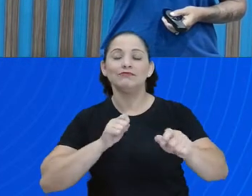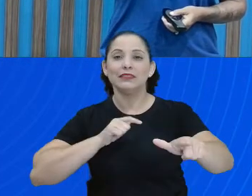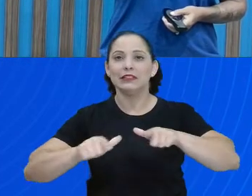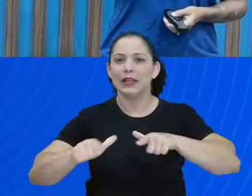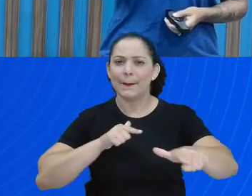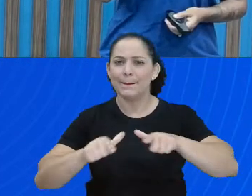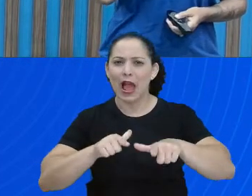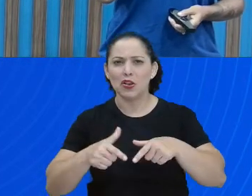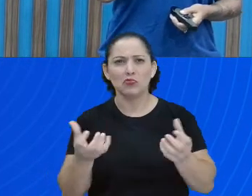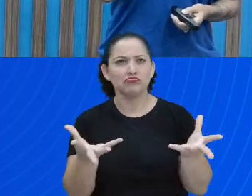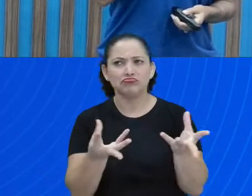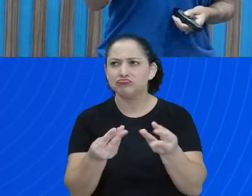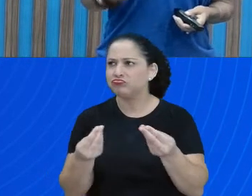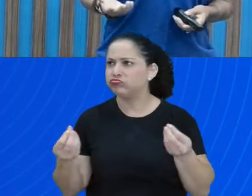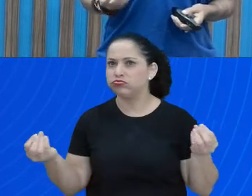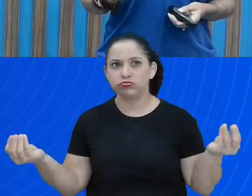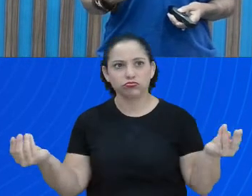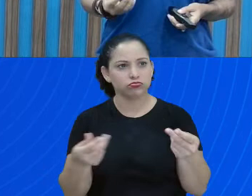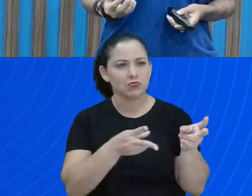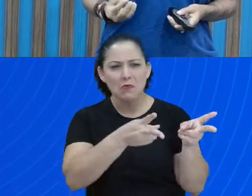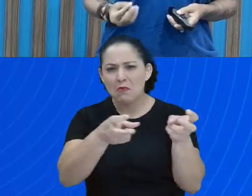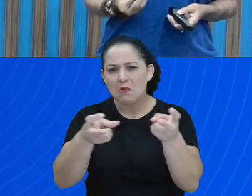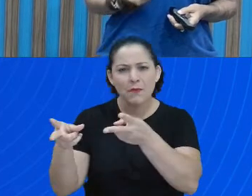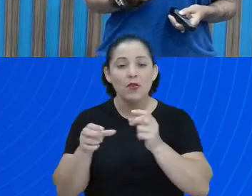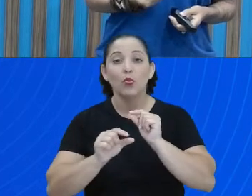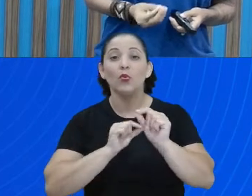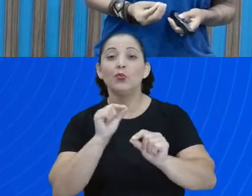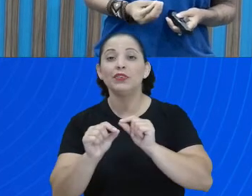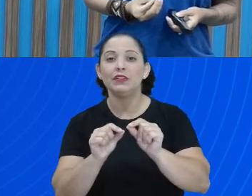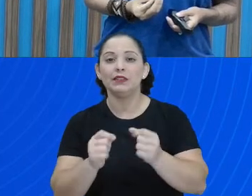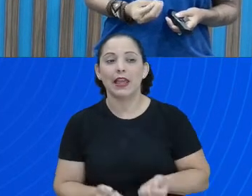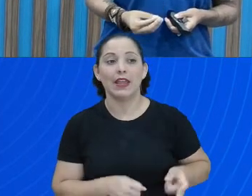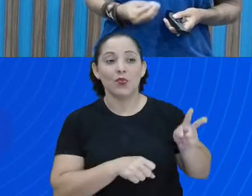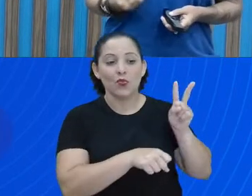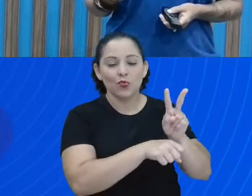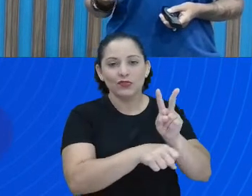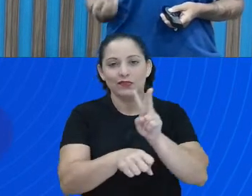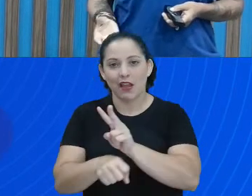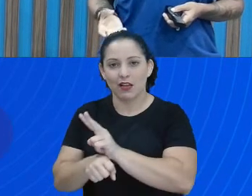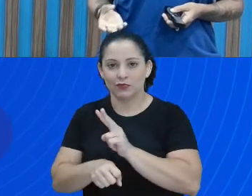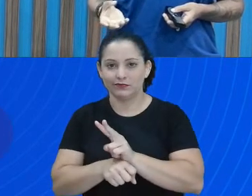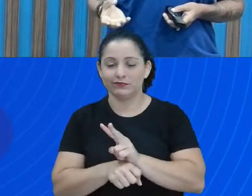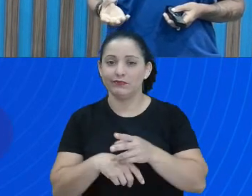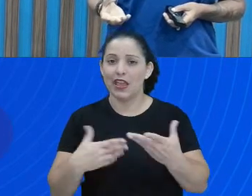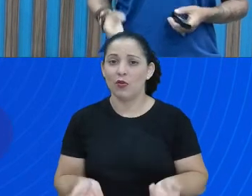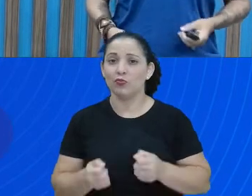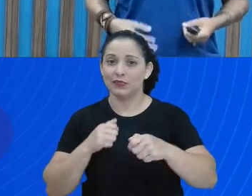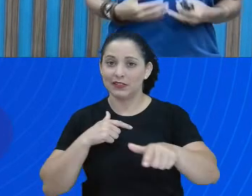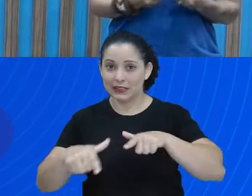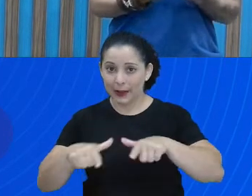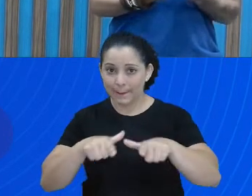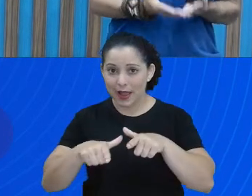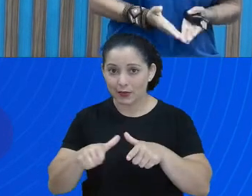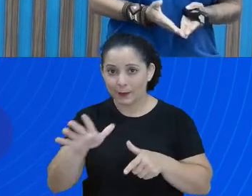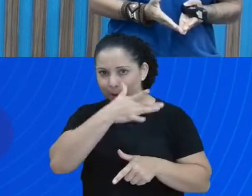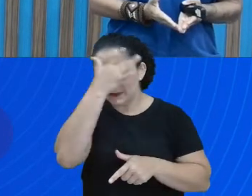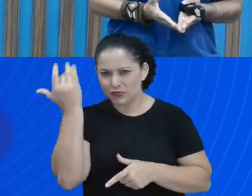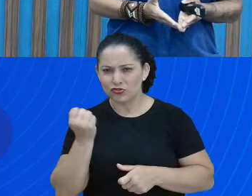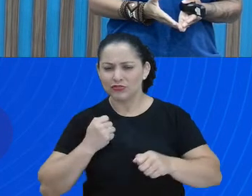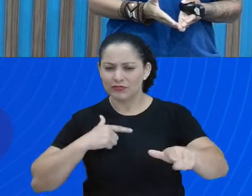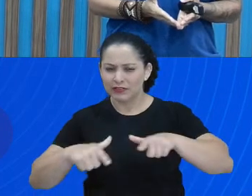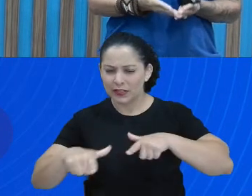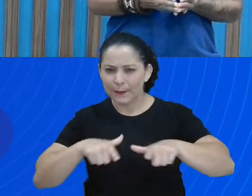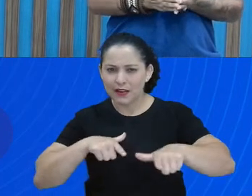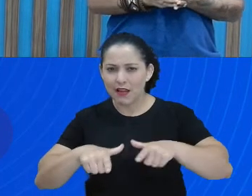invisível. Esse trabalho invisível é o trabalho de cuidado e é o trabalho doméstico. O que é o trabalho de cuidado,